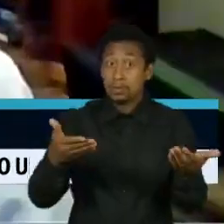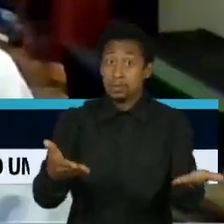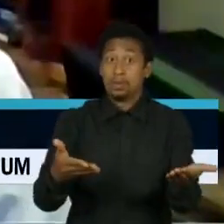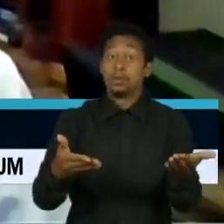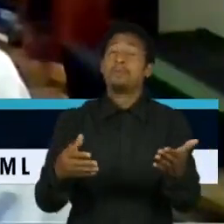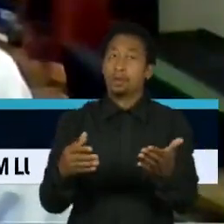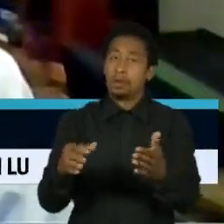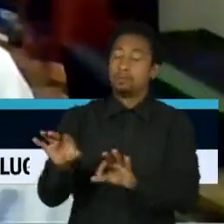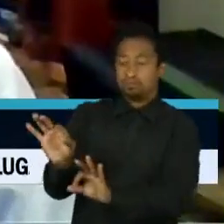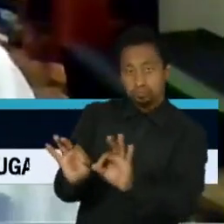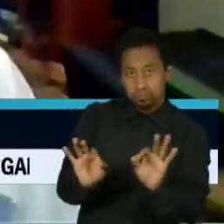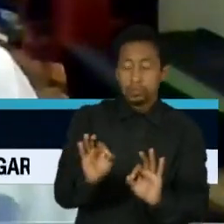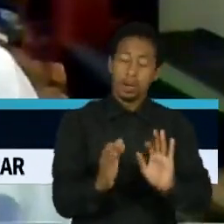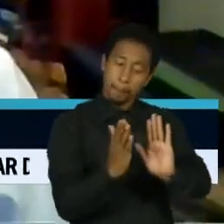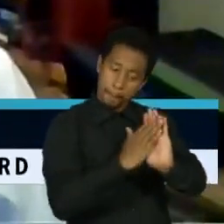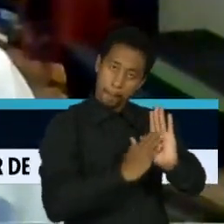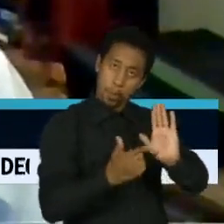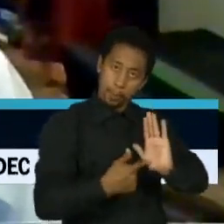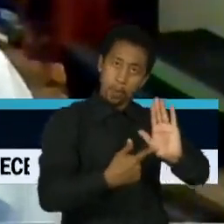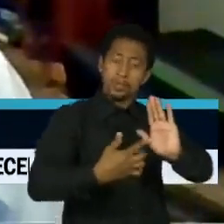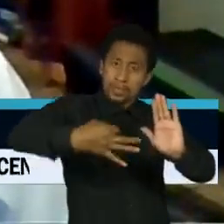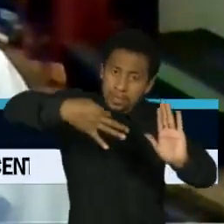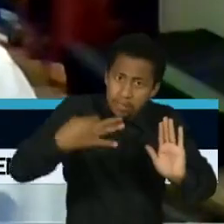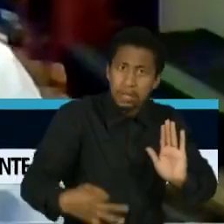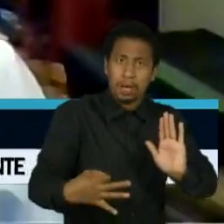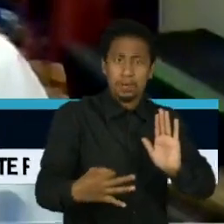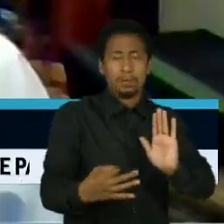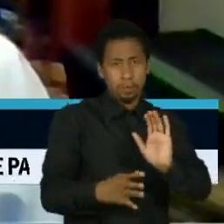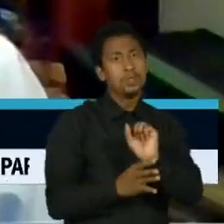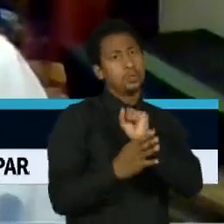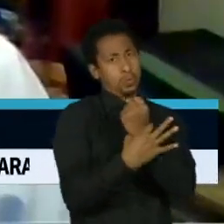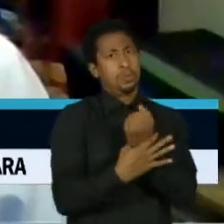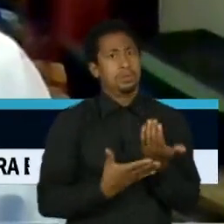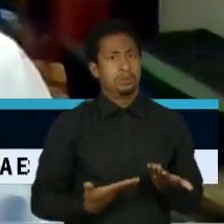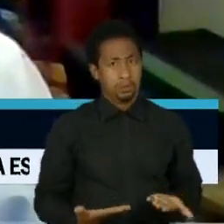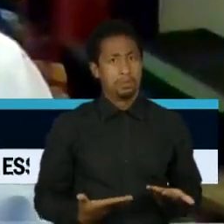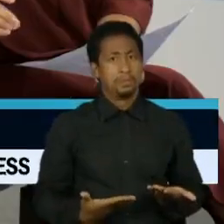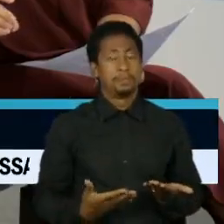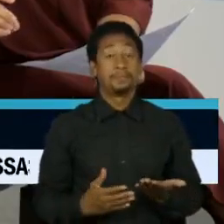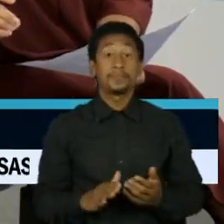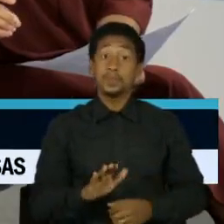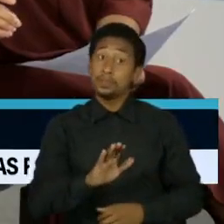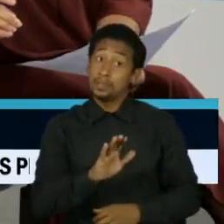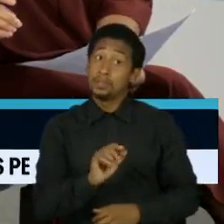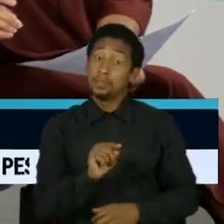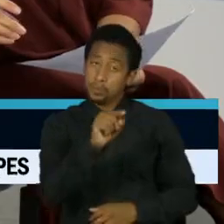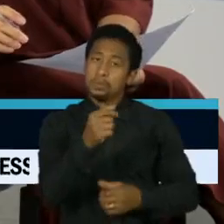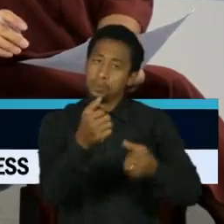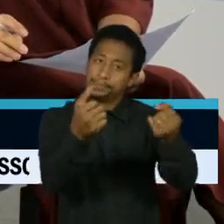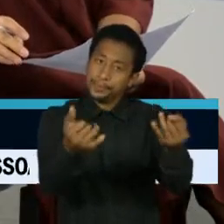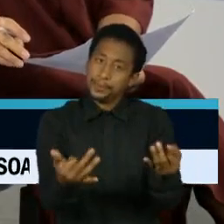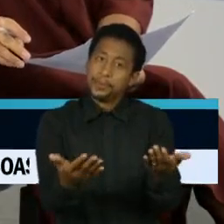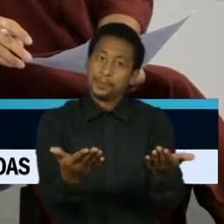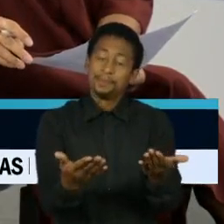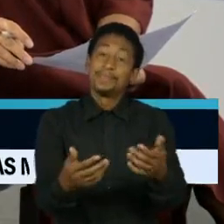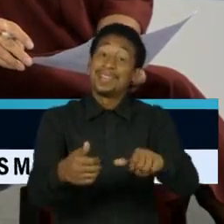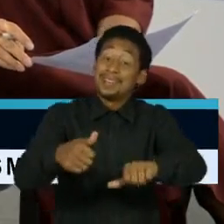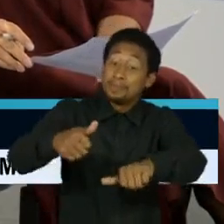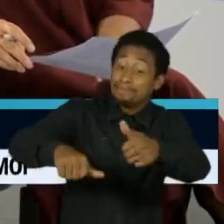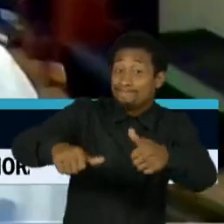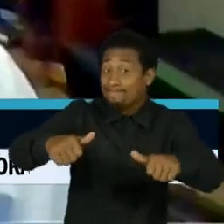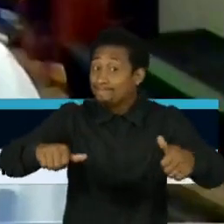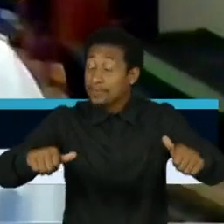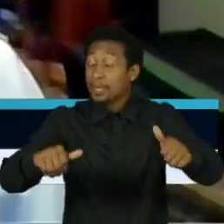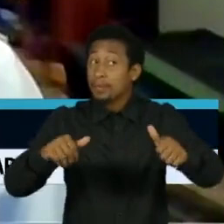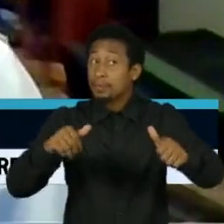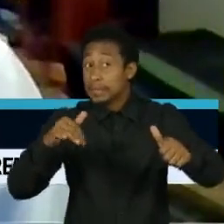projeto adequado com a obra com muita segurança. Pode ser, como você mencionou, uma análise de risco, talvez uma